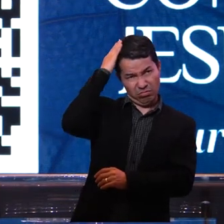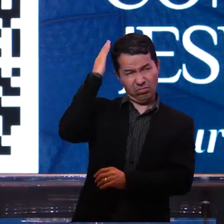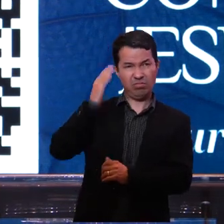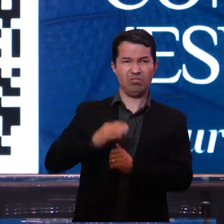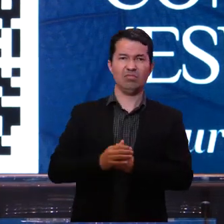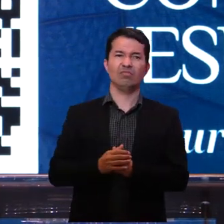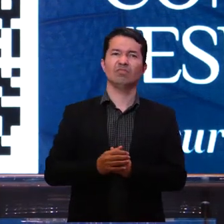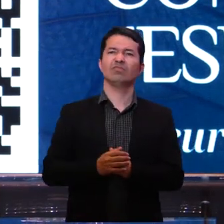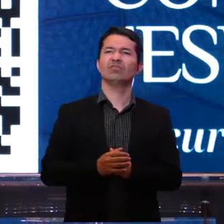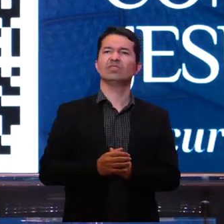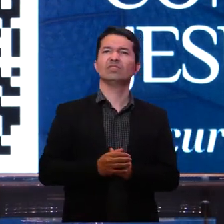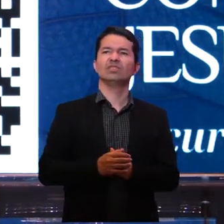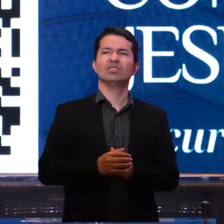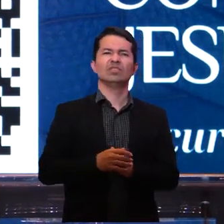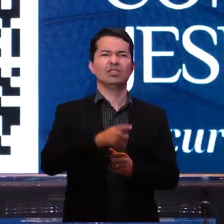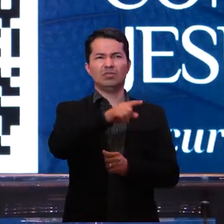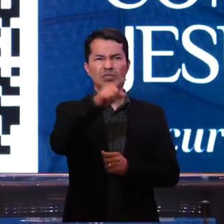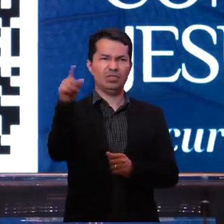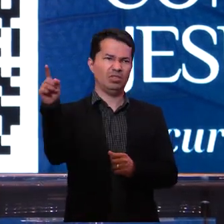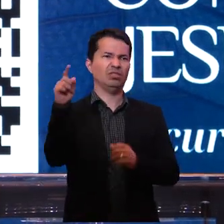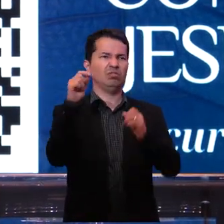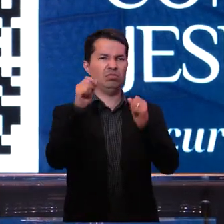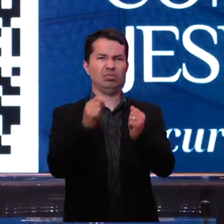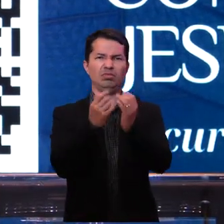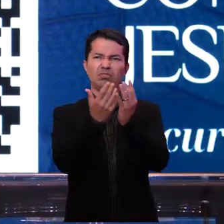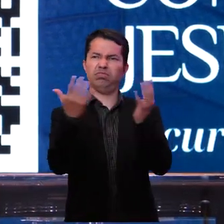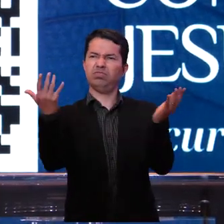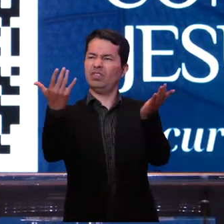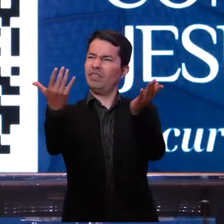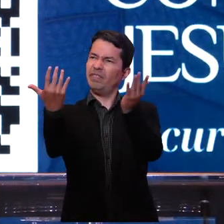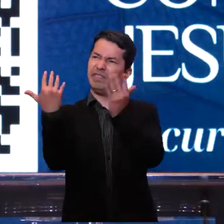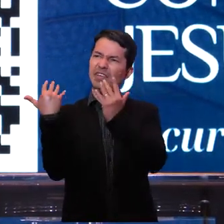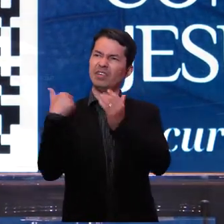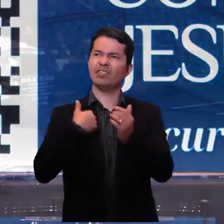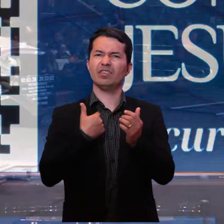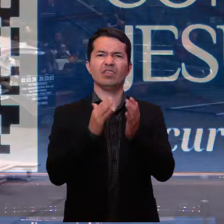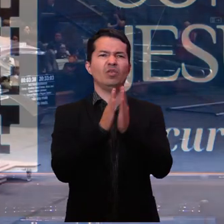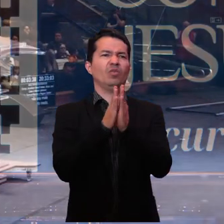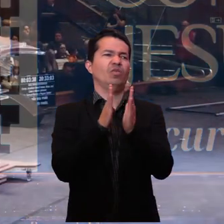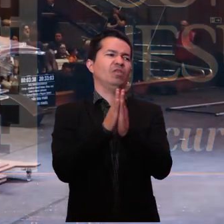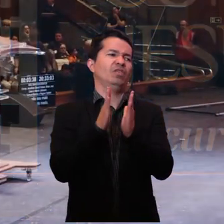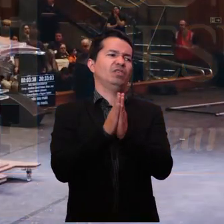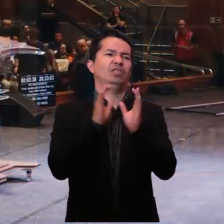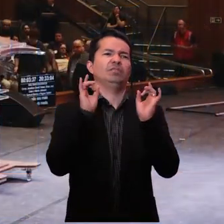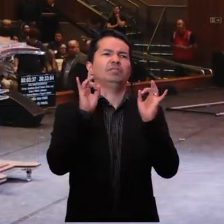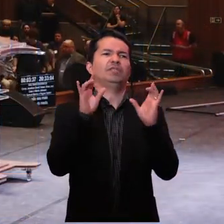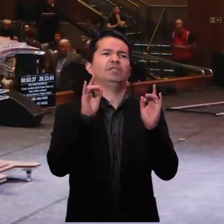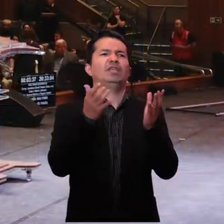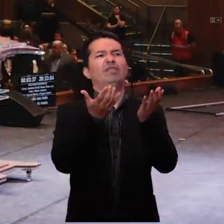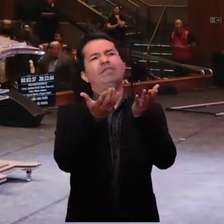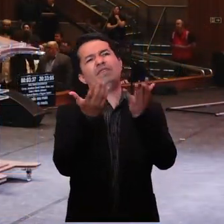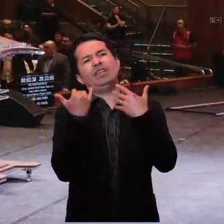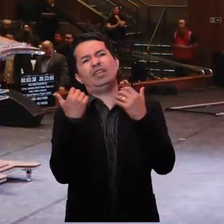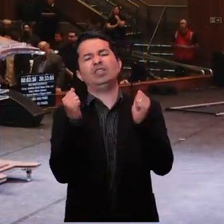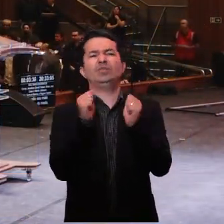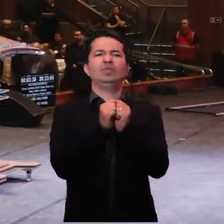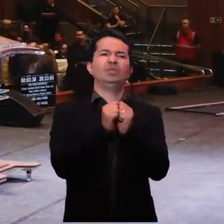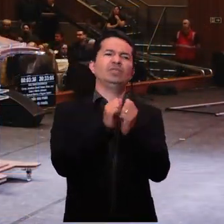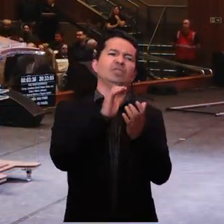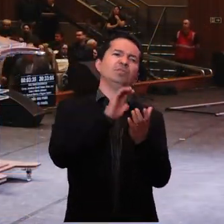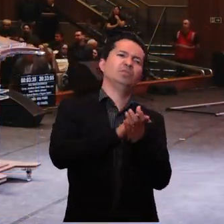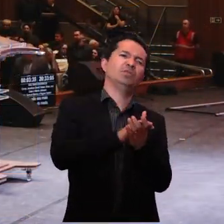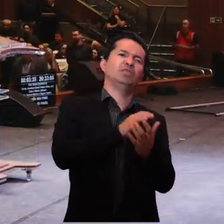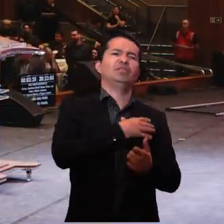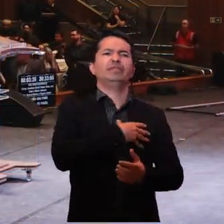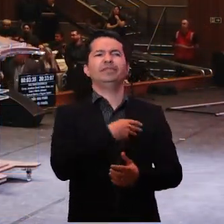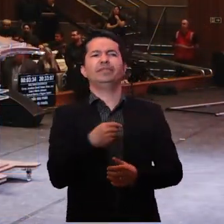deixa as pessoas passarem, vira aqui à frente, os pastores já chegam, eu quero fazer essa oração especial. Vem com a tua esposa, com o teu filho, com a tua família, se quiser